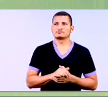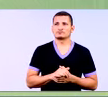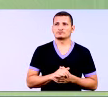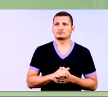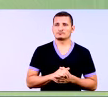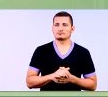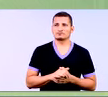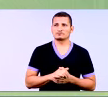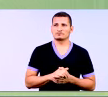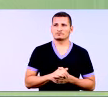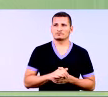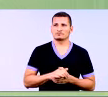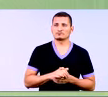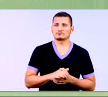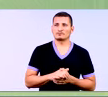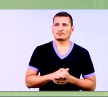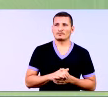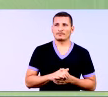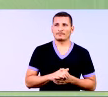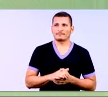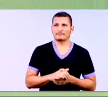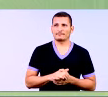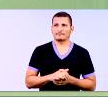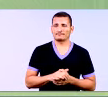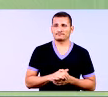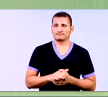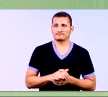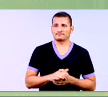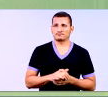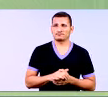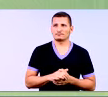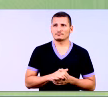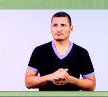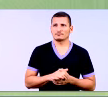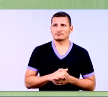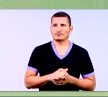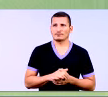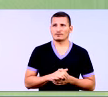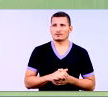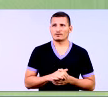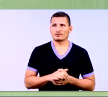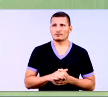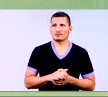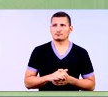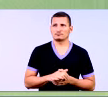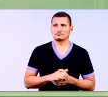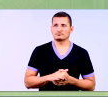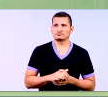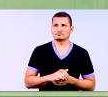de novo aí, bilhões de ciclos